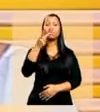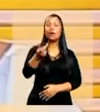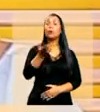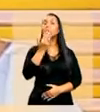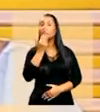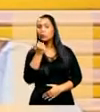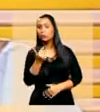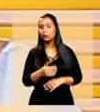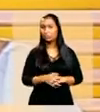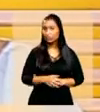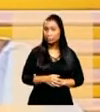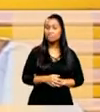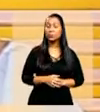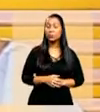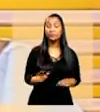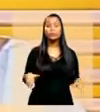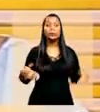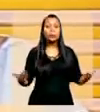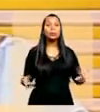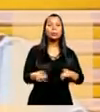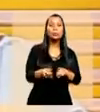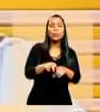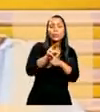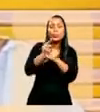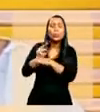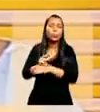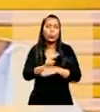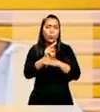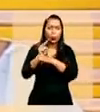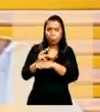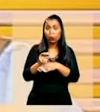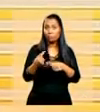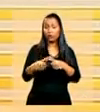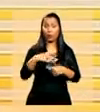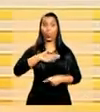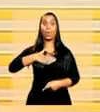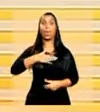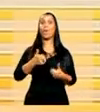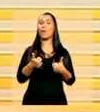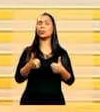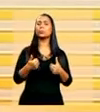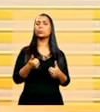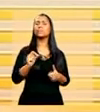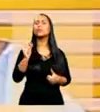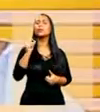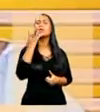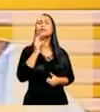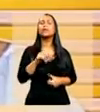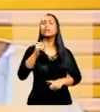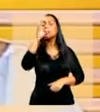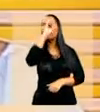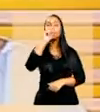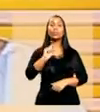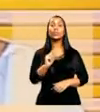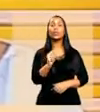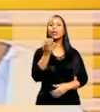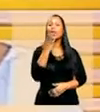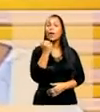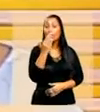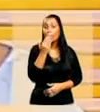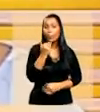da alimentação, né? Dos cuidados, porque eles gostam. O que a criança está aprendendo nessa hora?